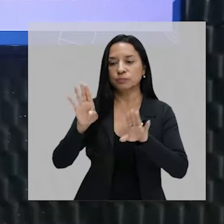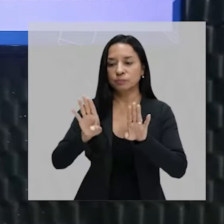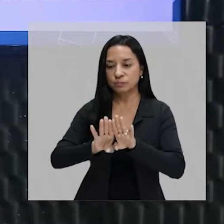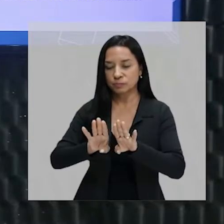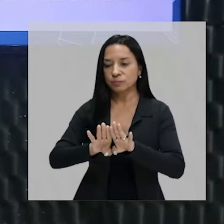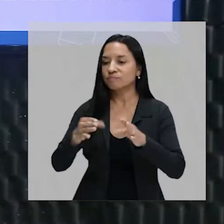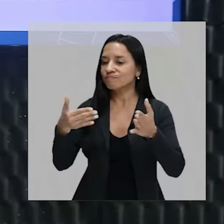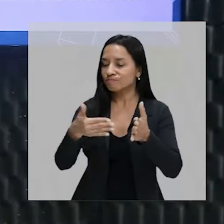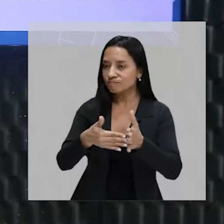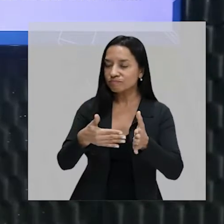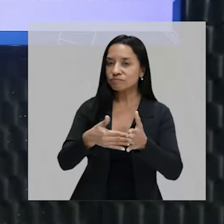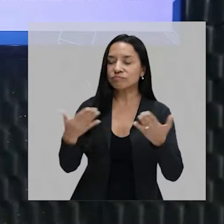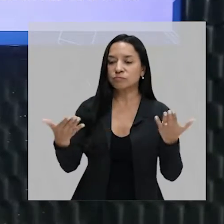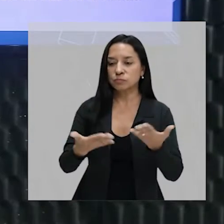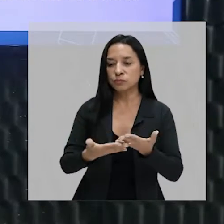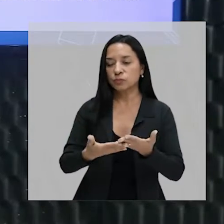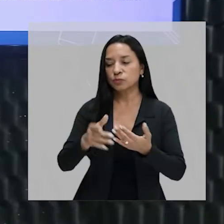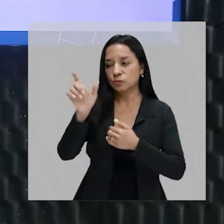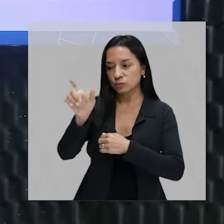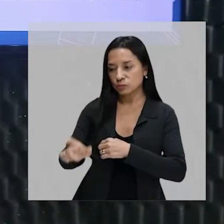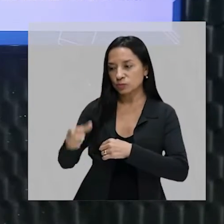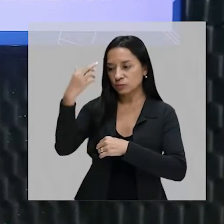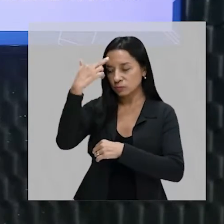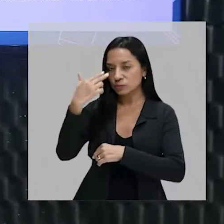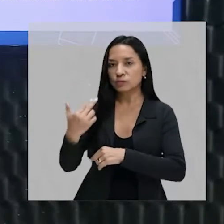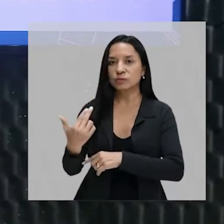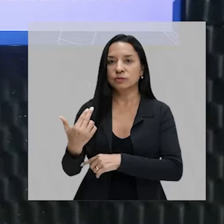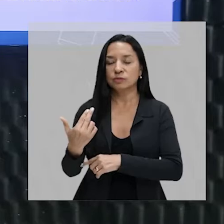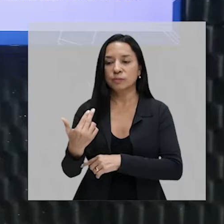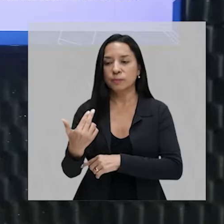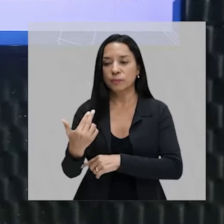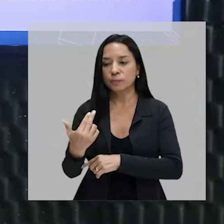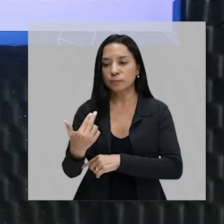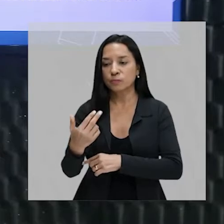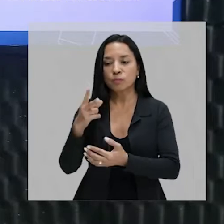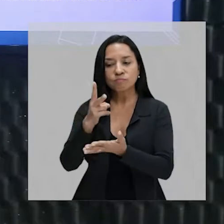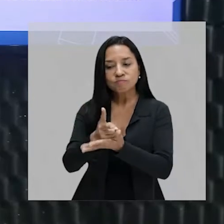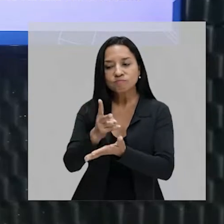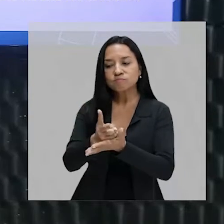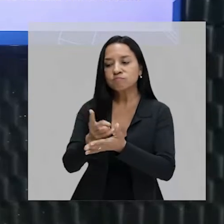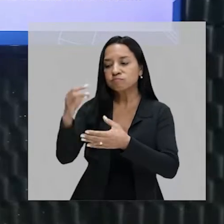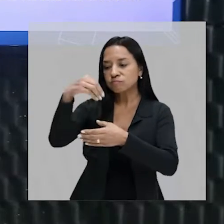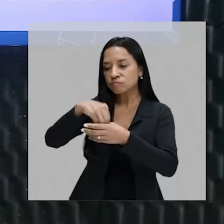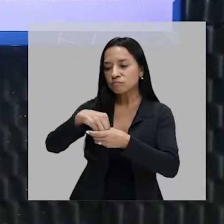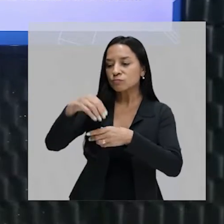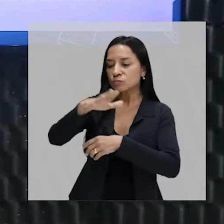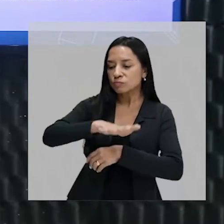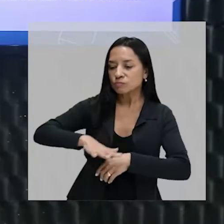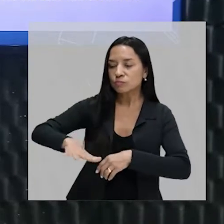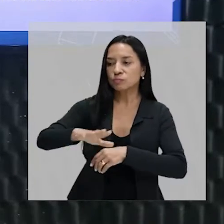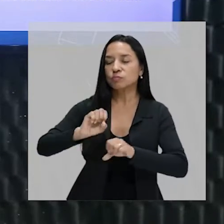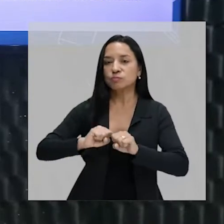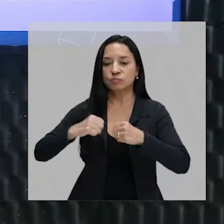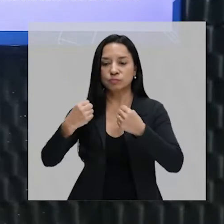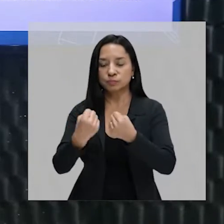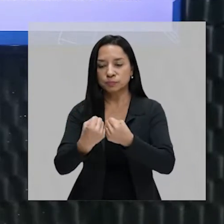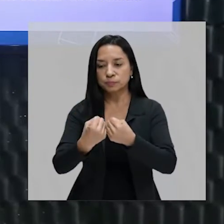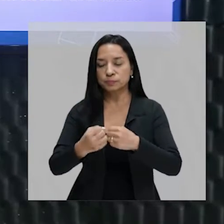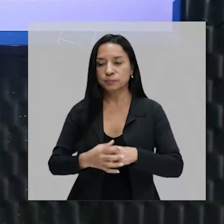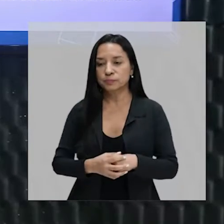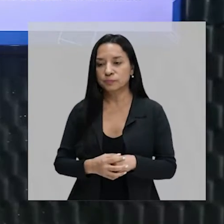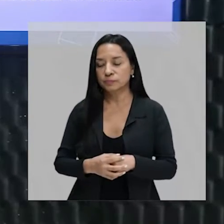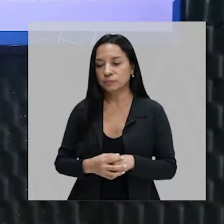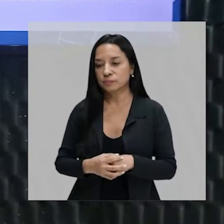e até hoje esse sujeitos históricos eles fazem parte da nossa sociedade